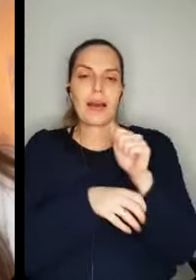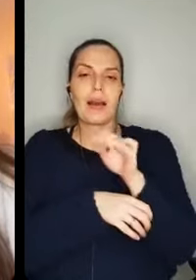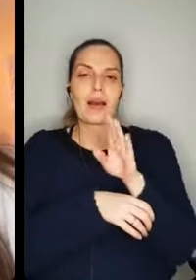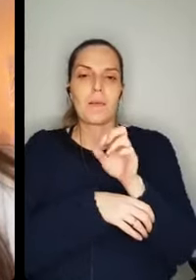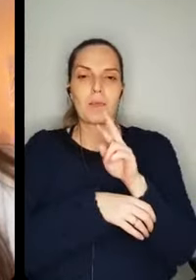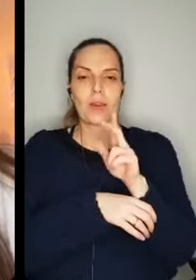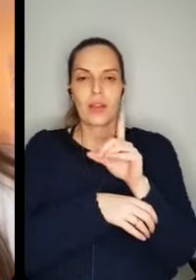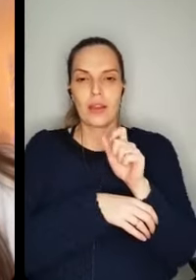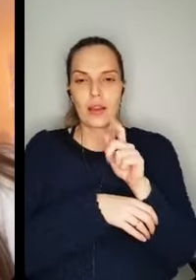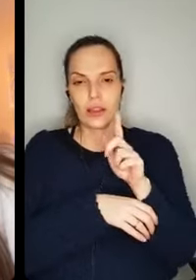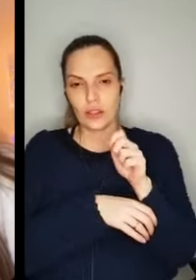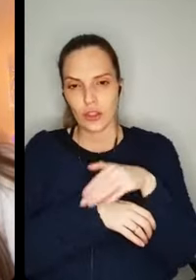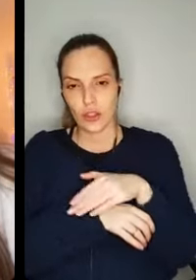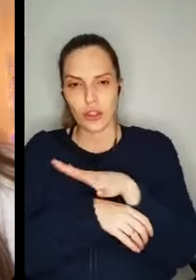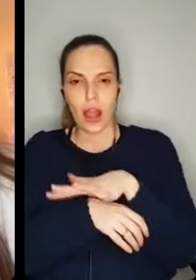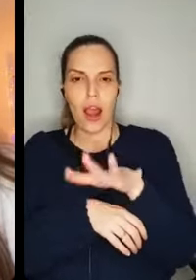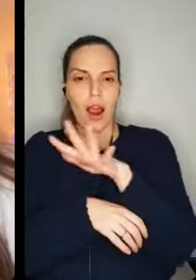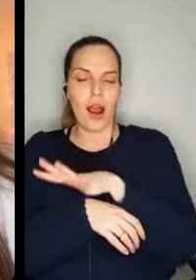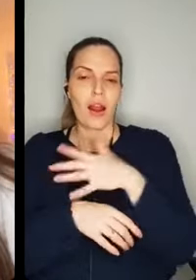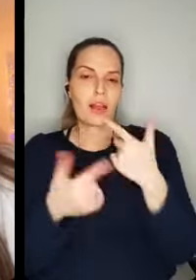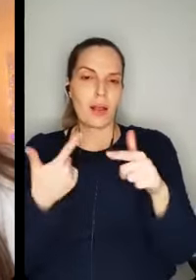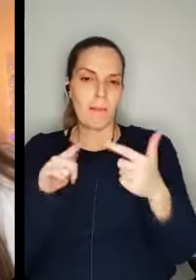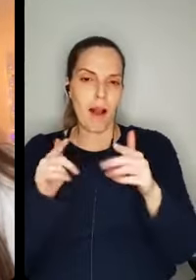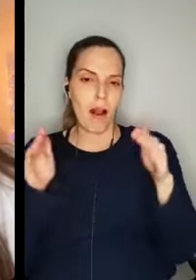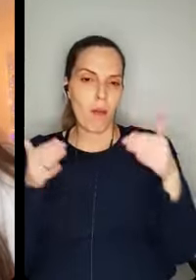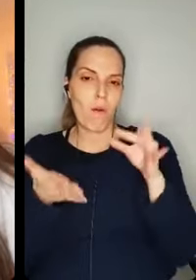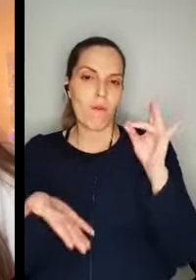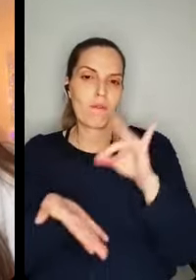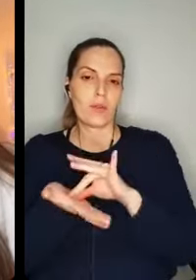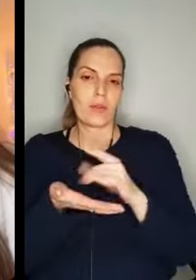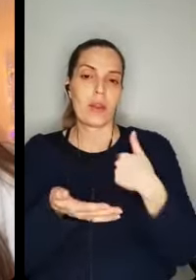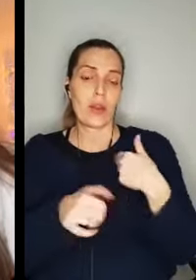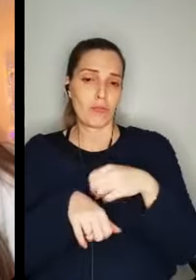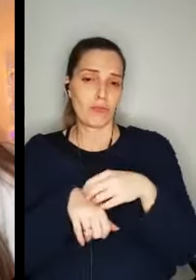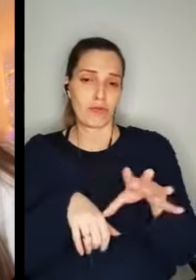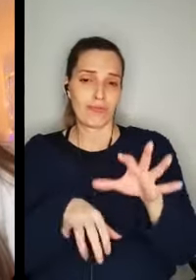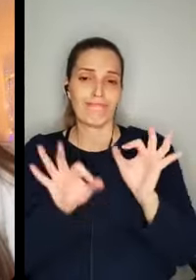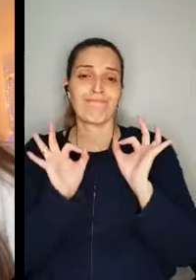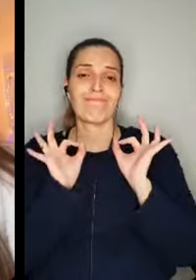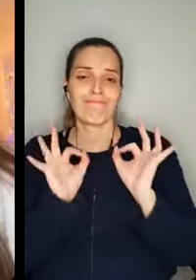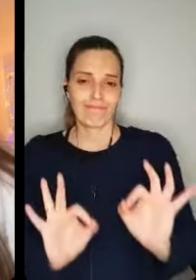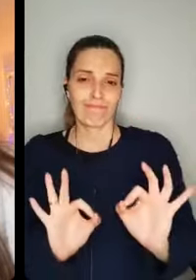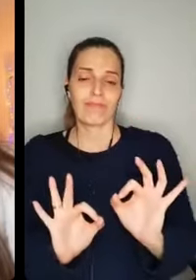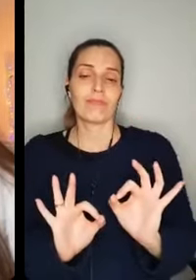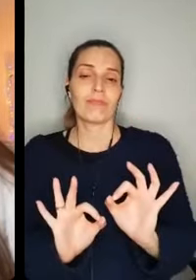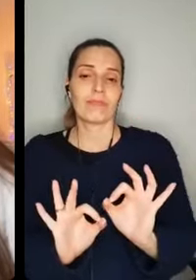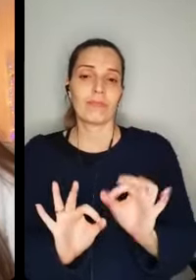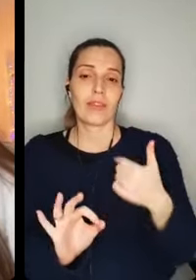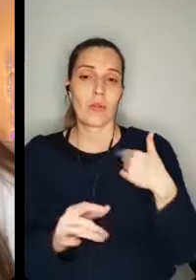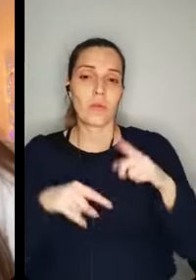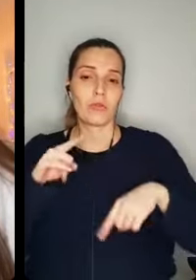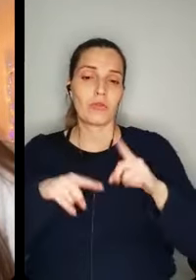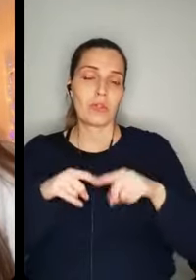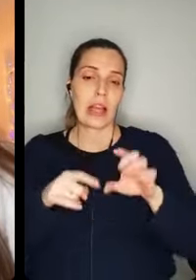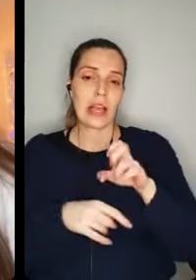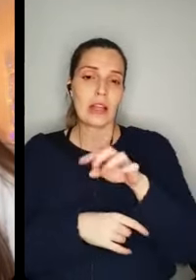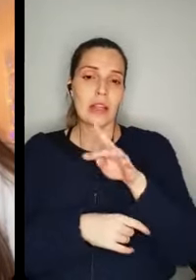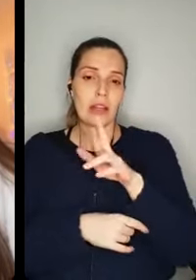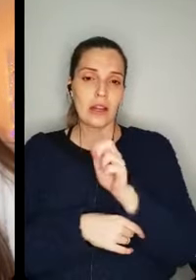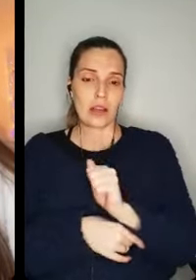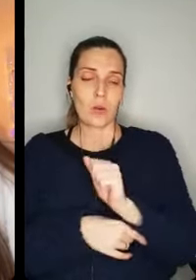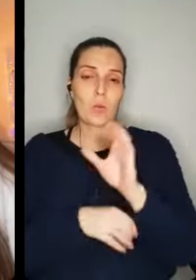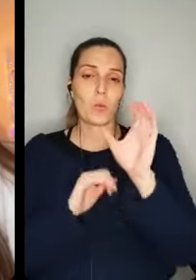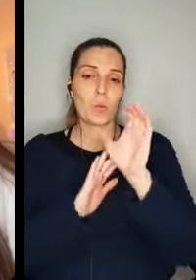atuação. Então, eu acho que é uma coisa que eu indico muito, assim. Eu, de atividades extracurriculares que eu